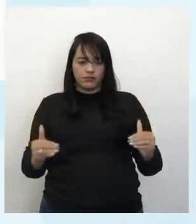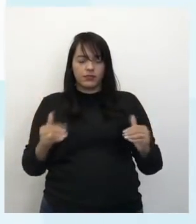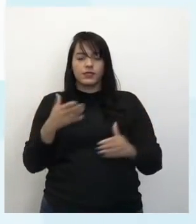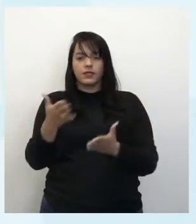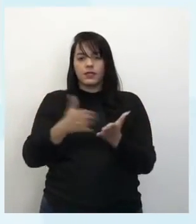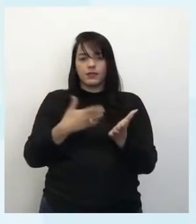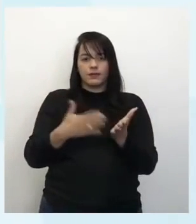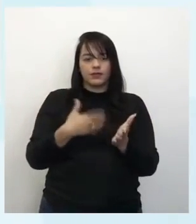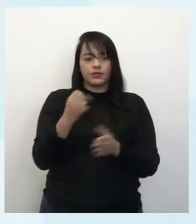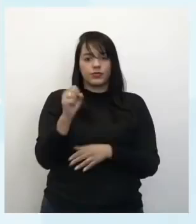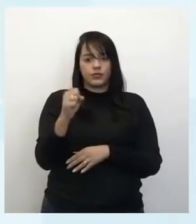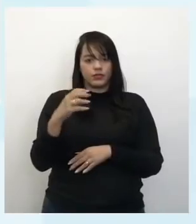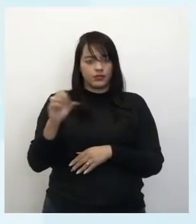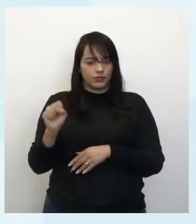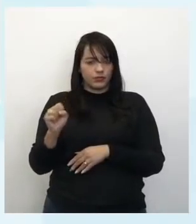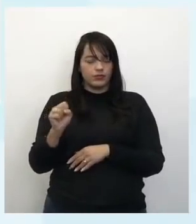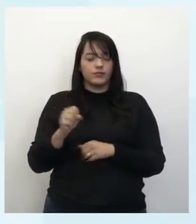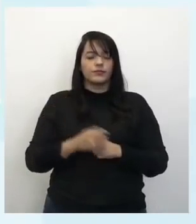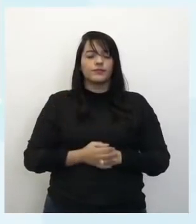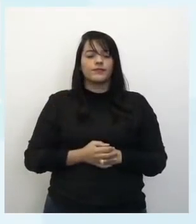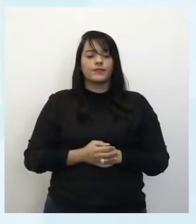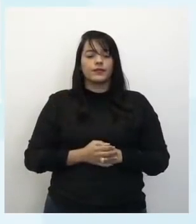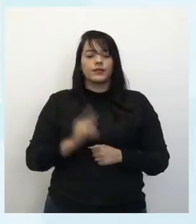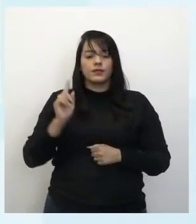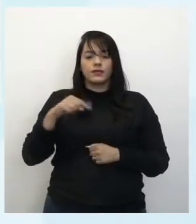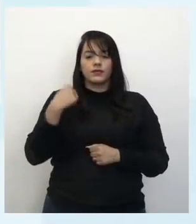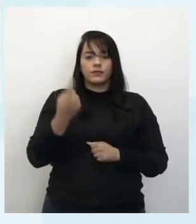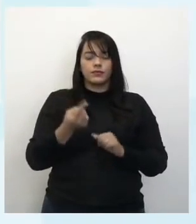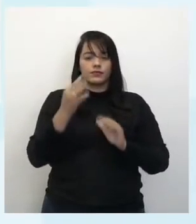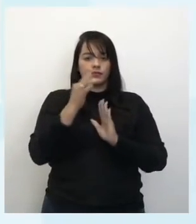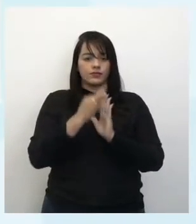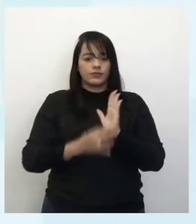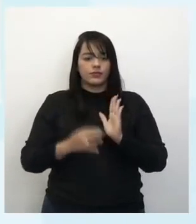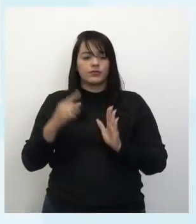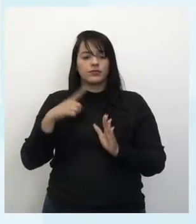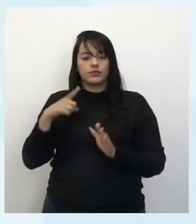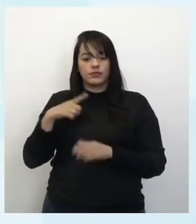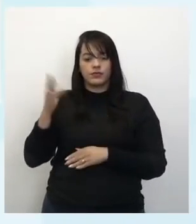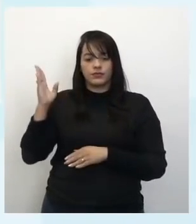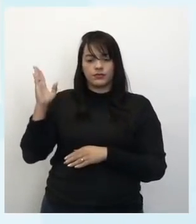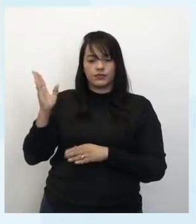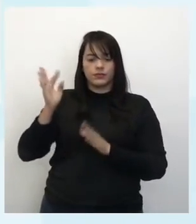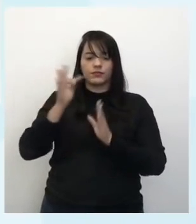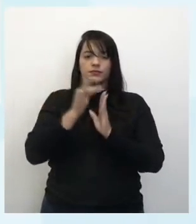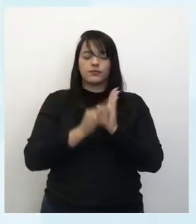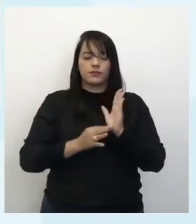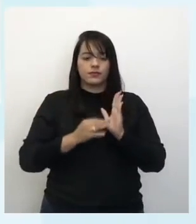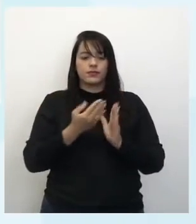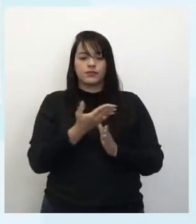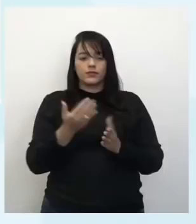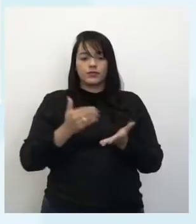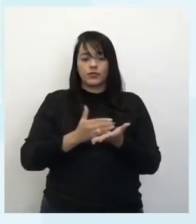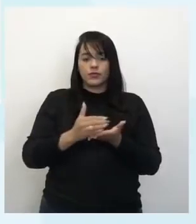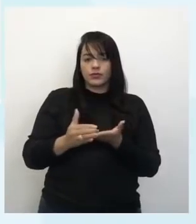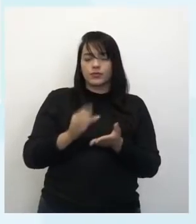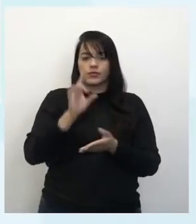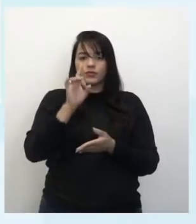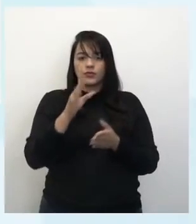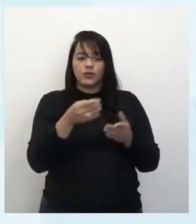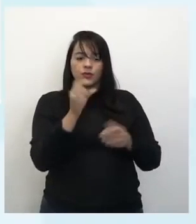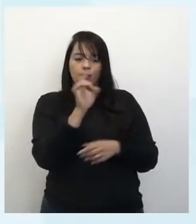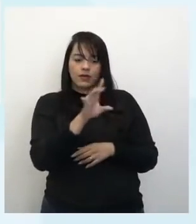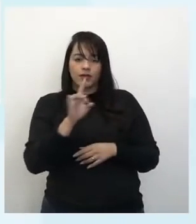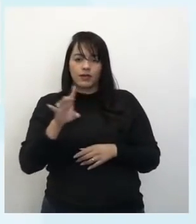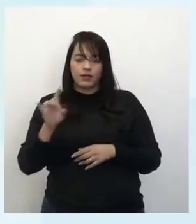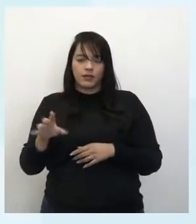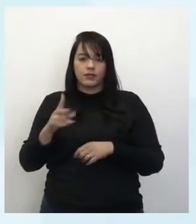88 do caderno do aluno, né? E aí depois no texto você tem esse exercício que a gente começou a fazer para vocês, né, mas a gente pediu só para um de cada país,